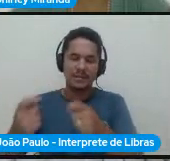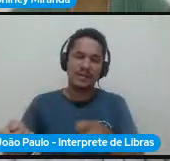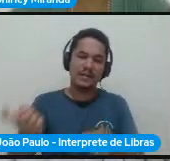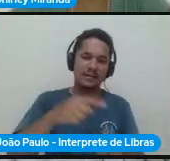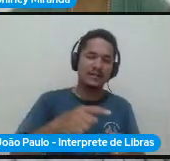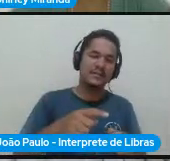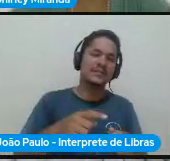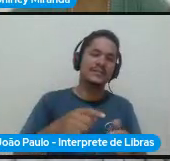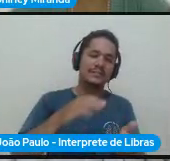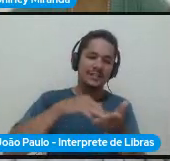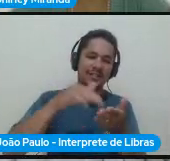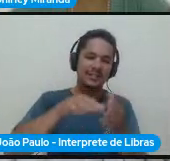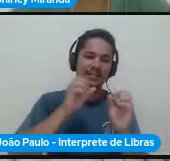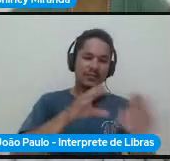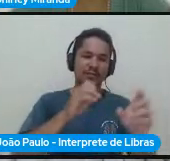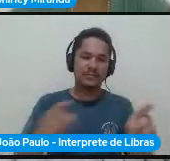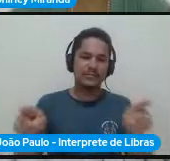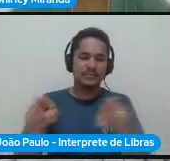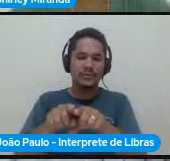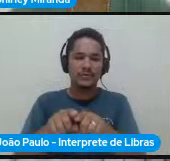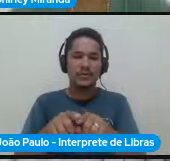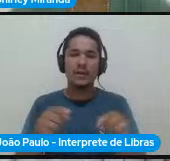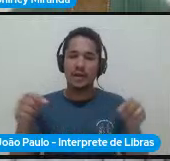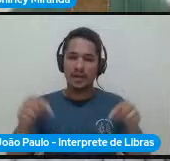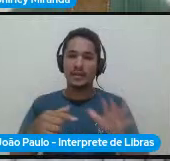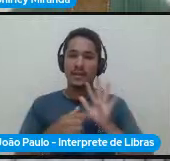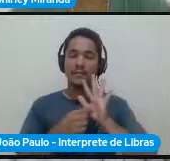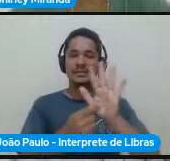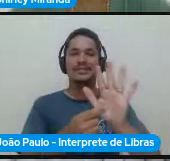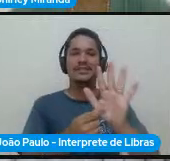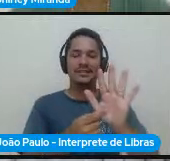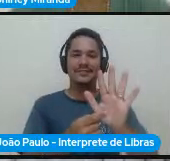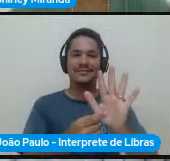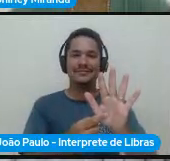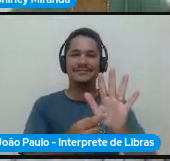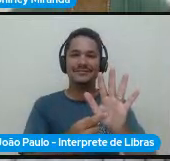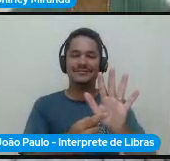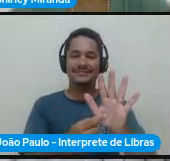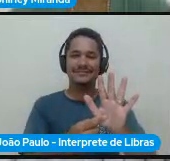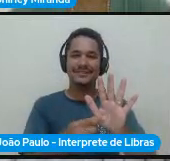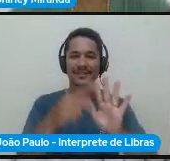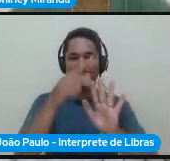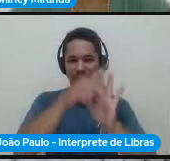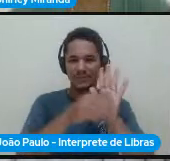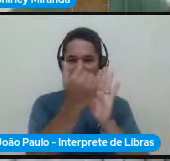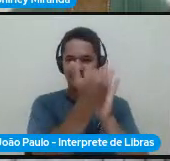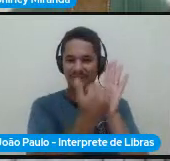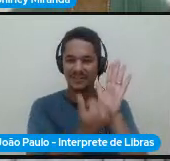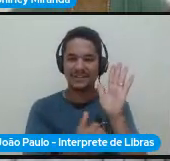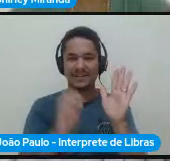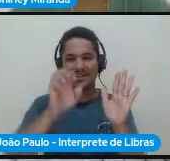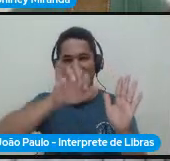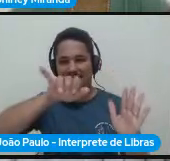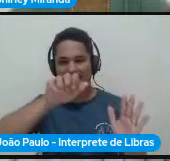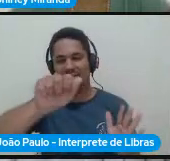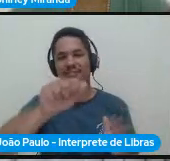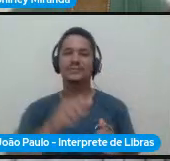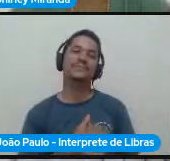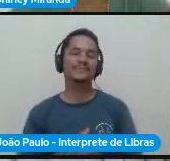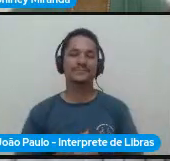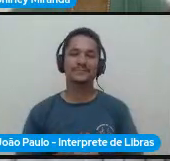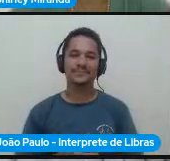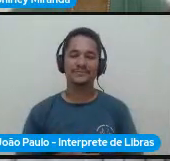que a gente tem de apresentar o nosso projeto para o EJA é sempre se multiplicando, né? E eu adoro fazer